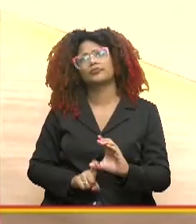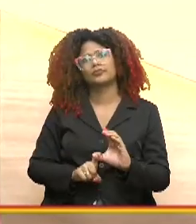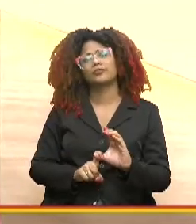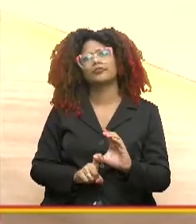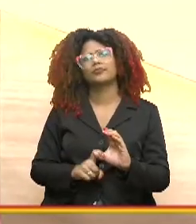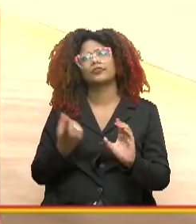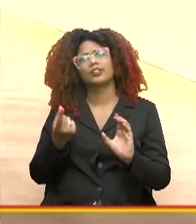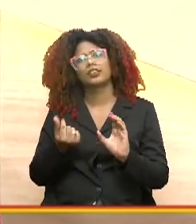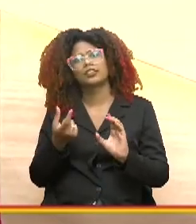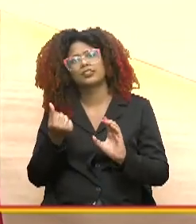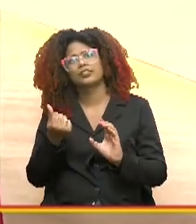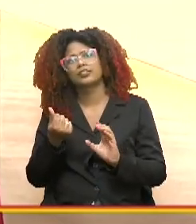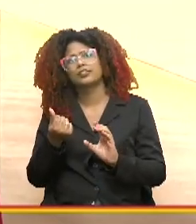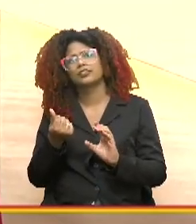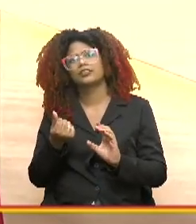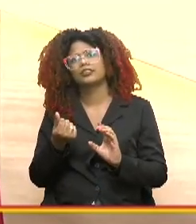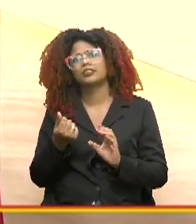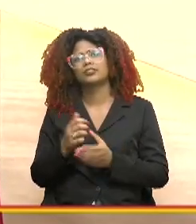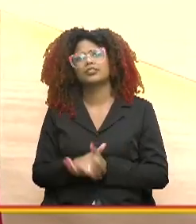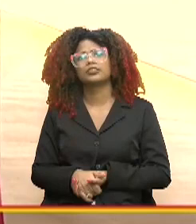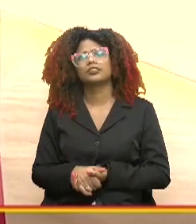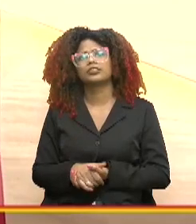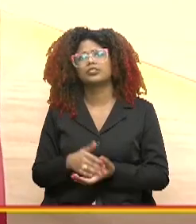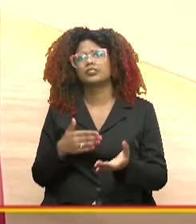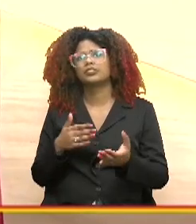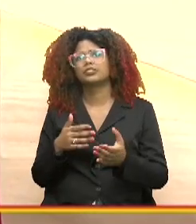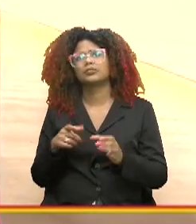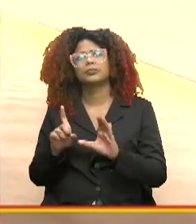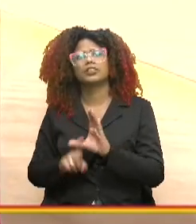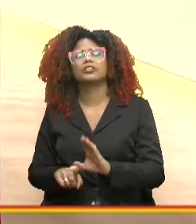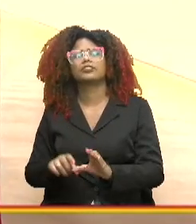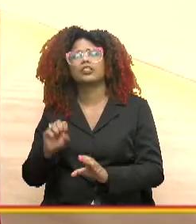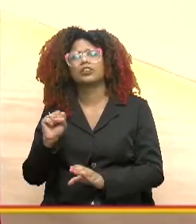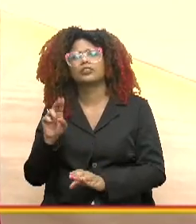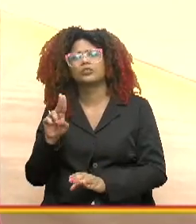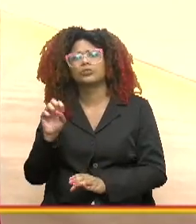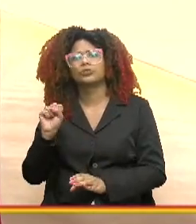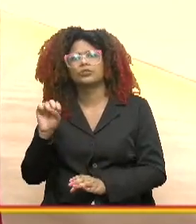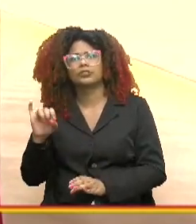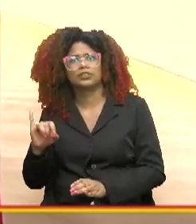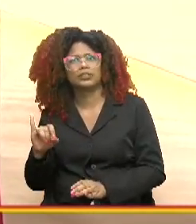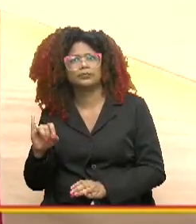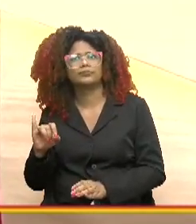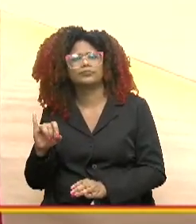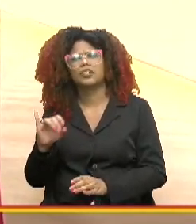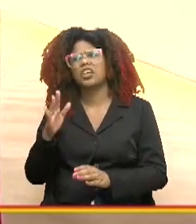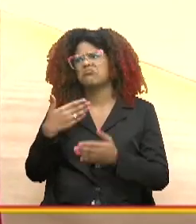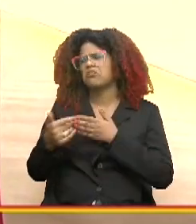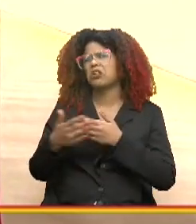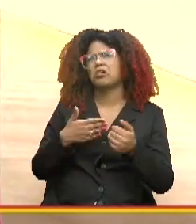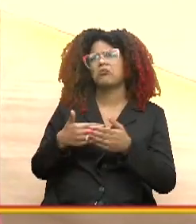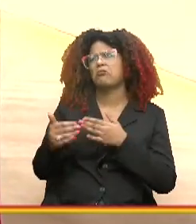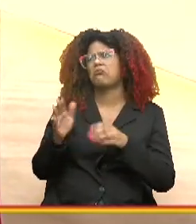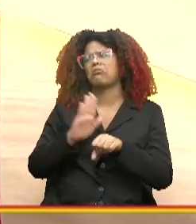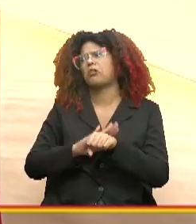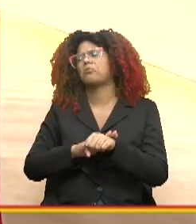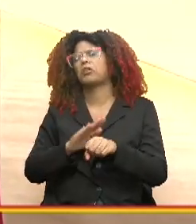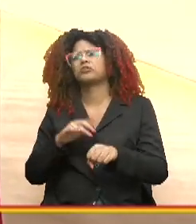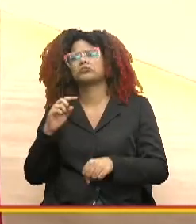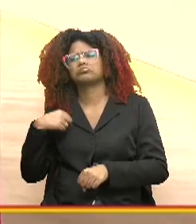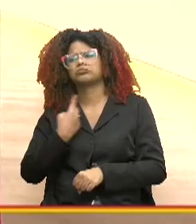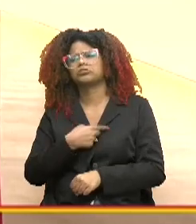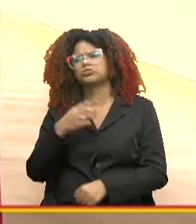financeiros seriam dependentes da suzilar Em algum momento decidimos isso né enfim sorteamos